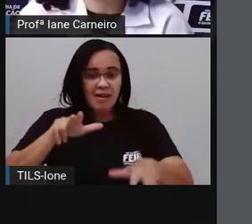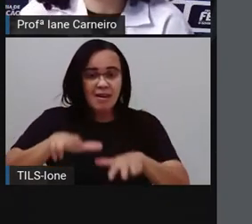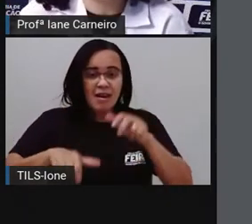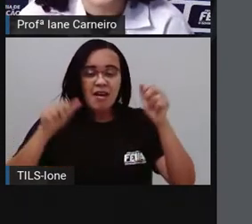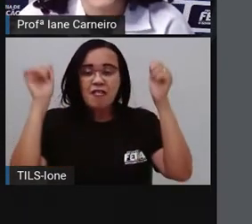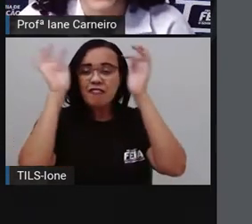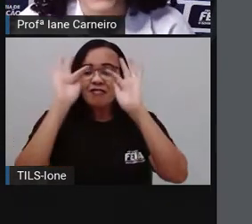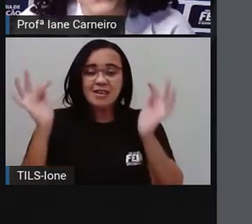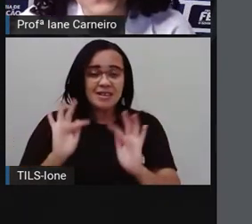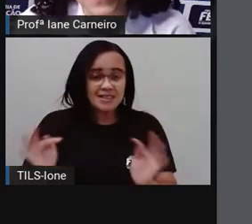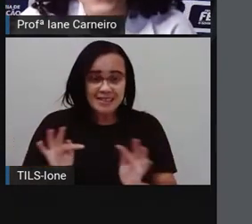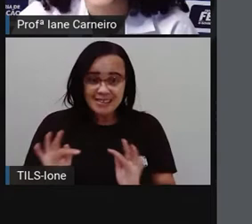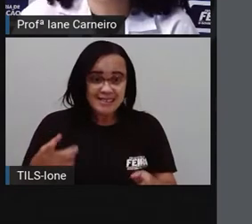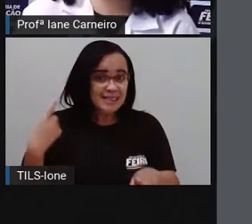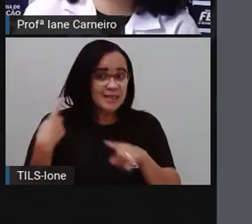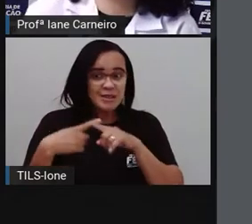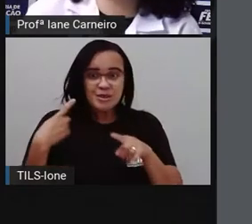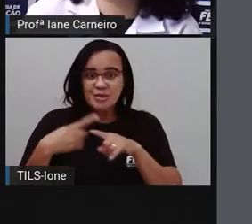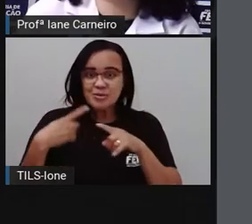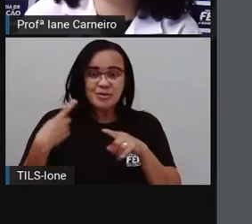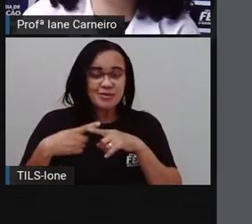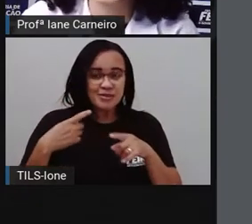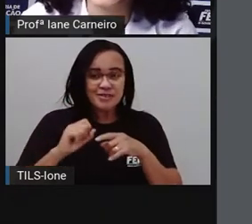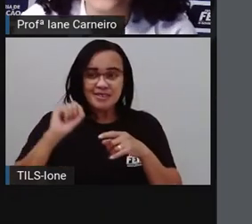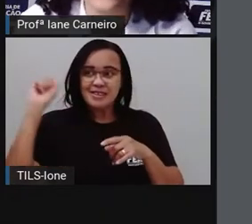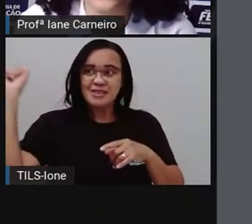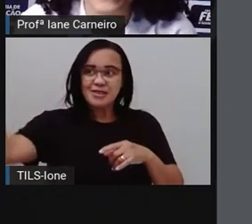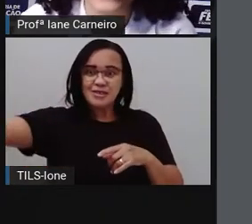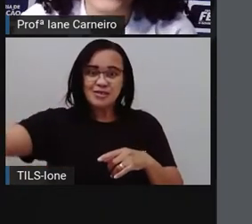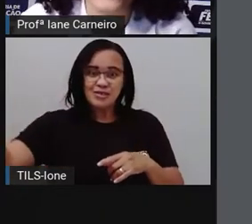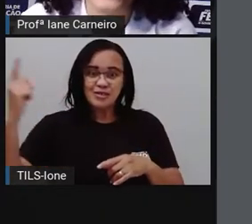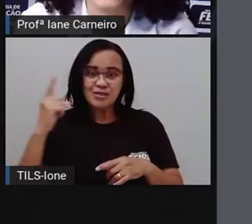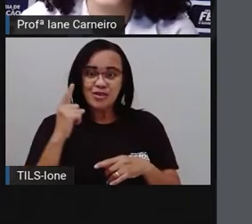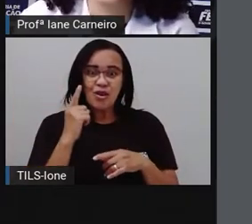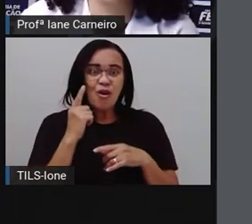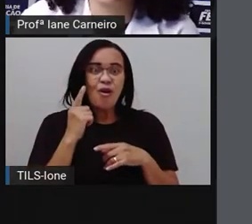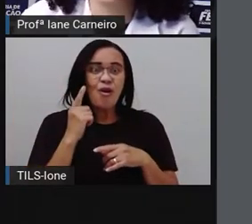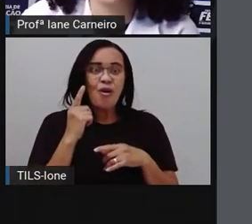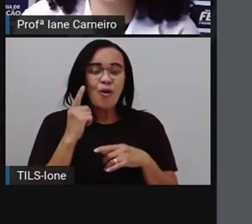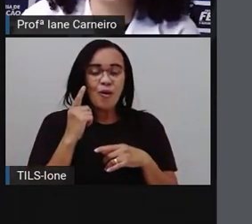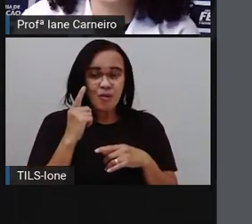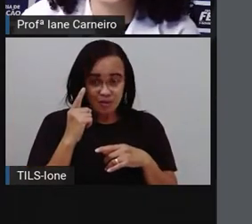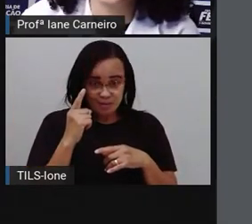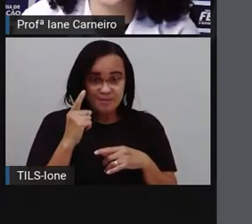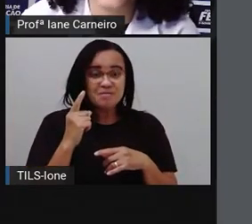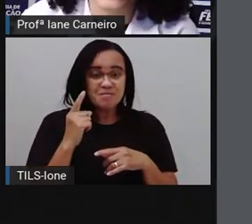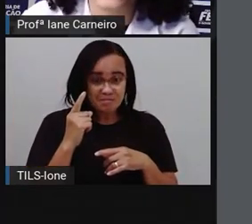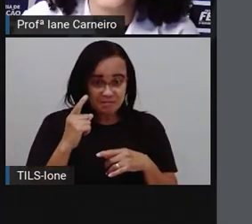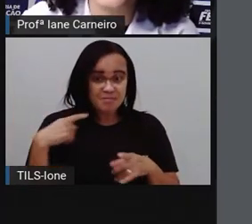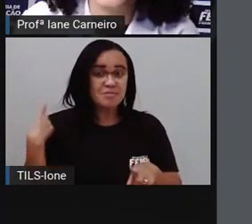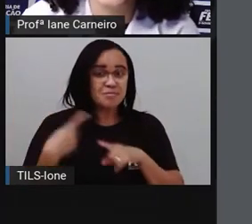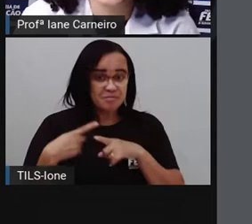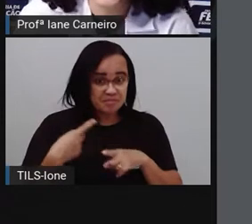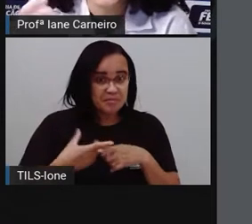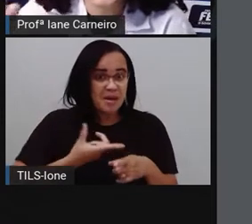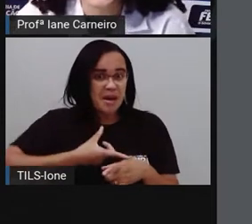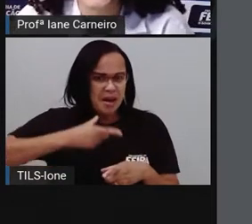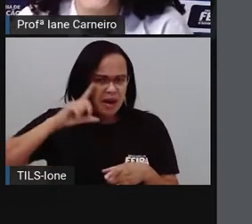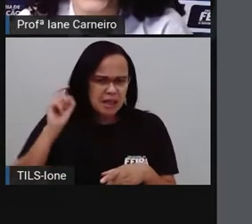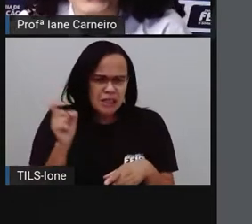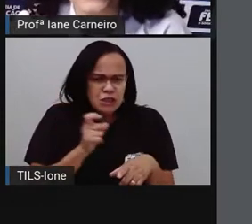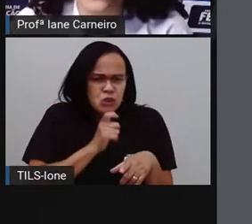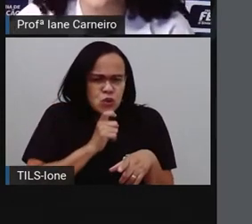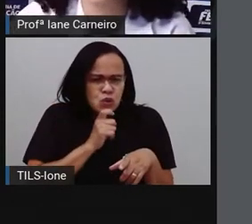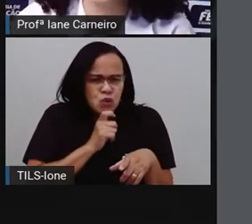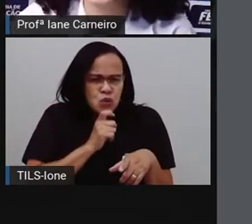primavera e o sol finalmente, depois de um inverno longo